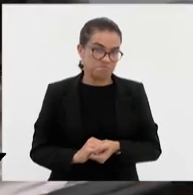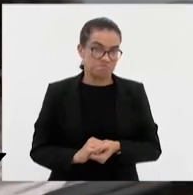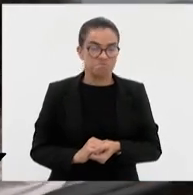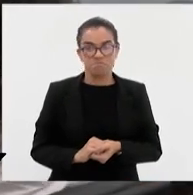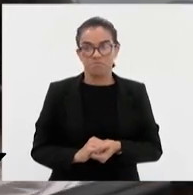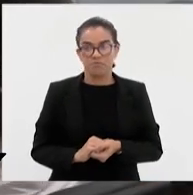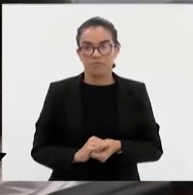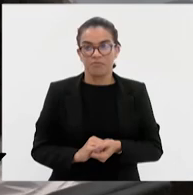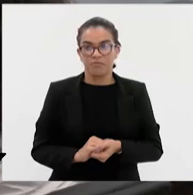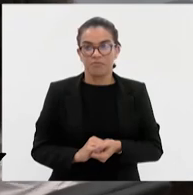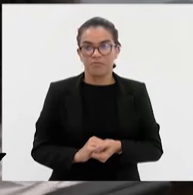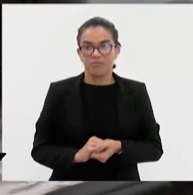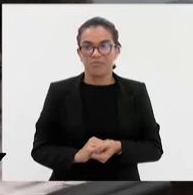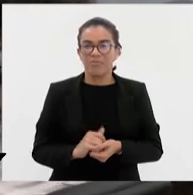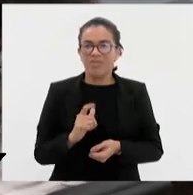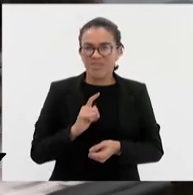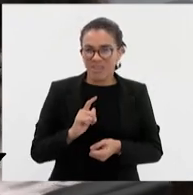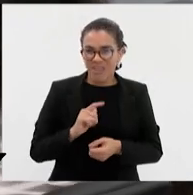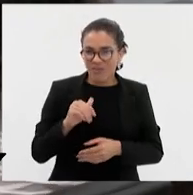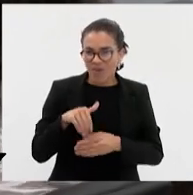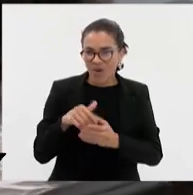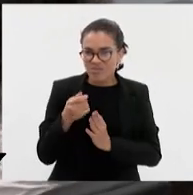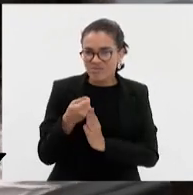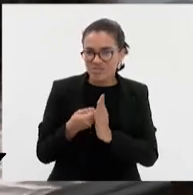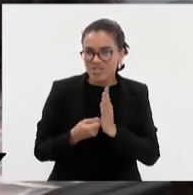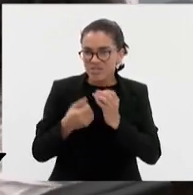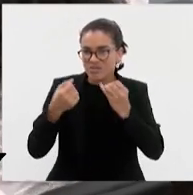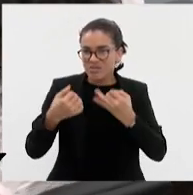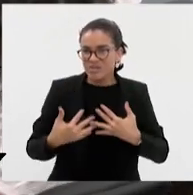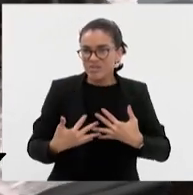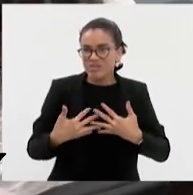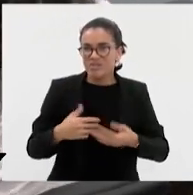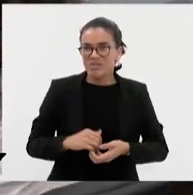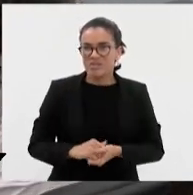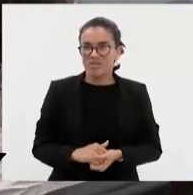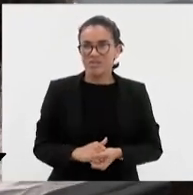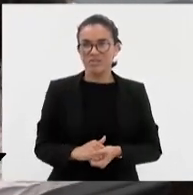Em votação? Tem o voto dele escrito aí? Tem?